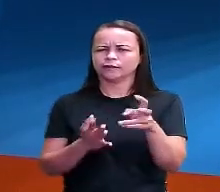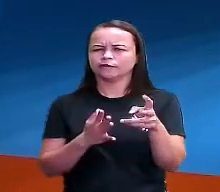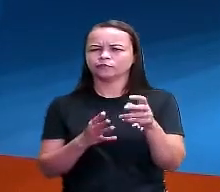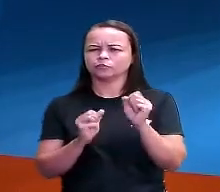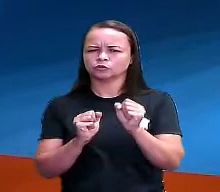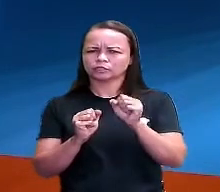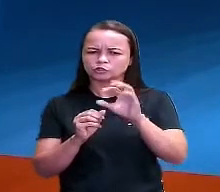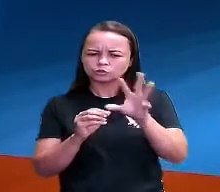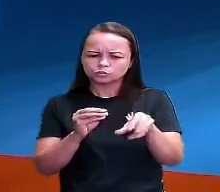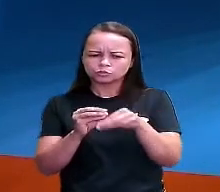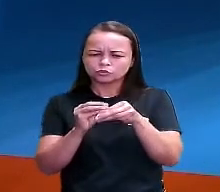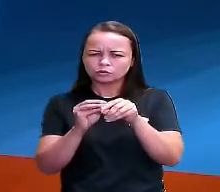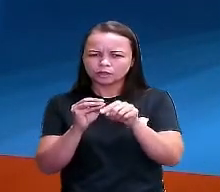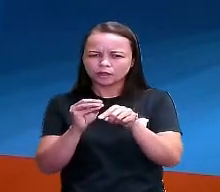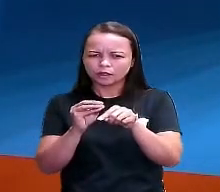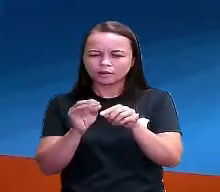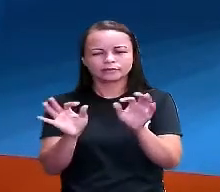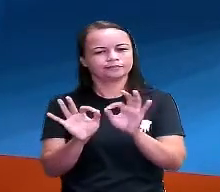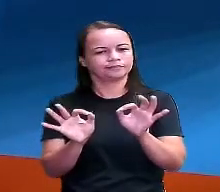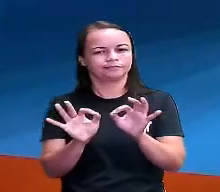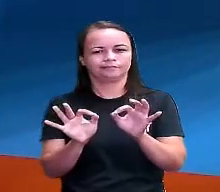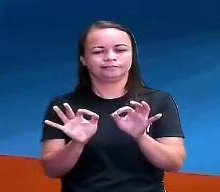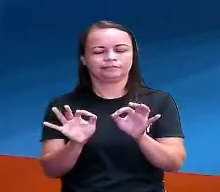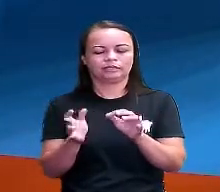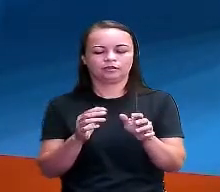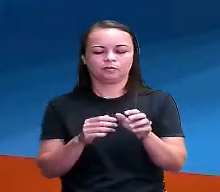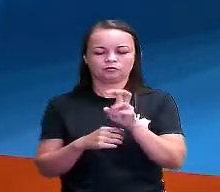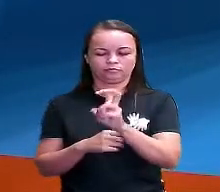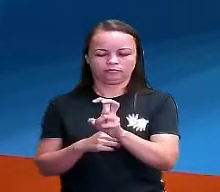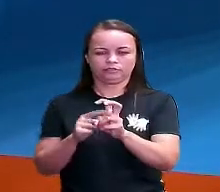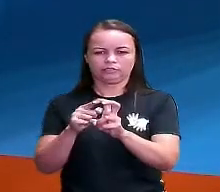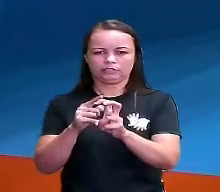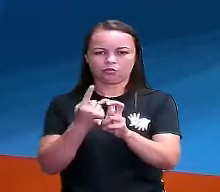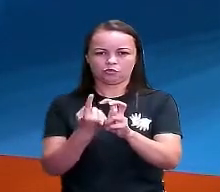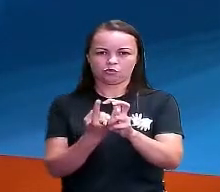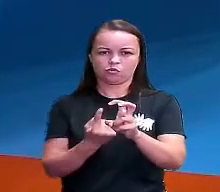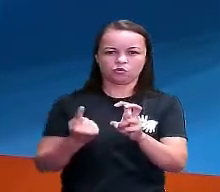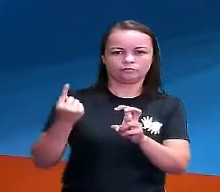aqui? Não, né? O 15 todinho. Então, eu boto 5